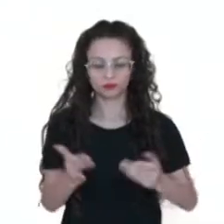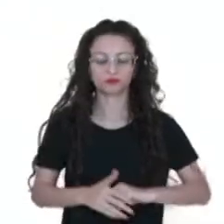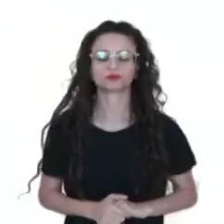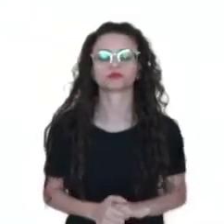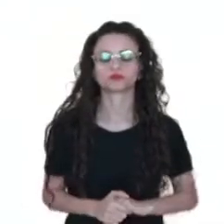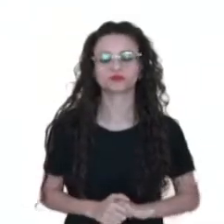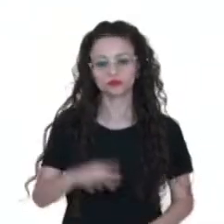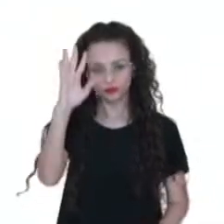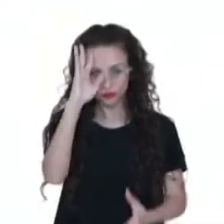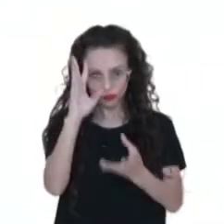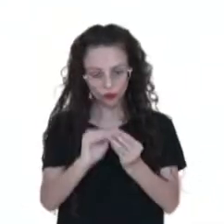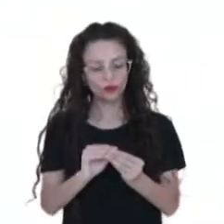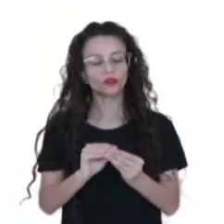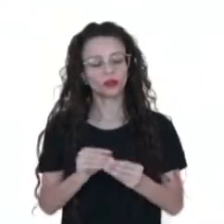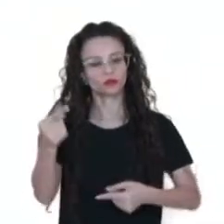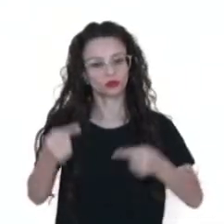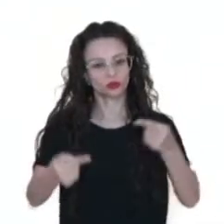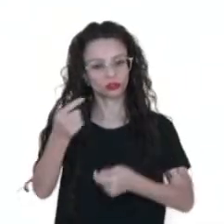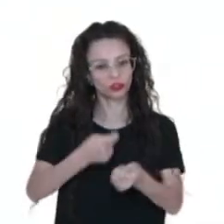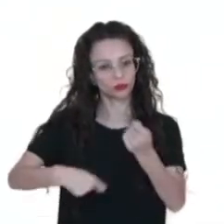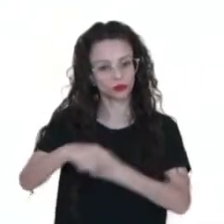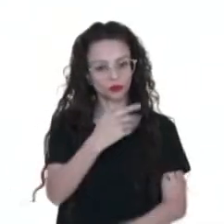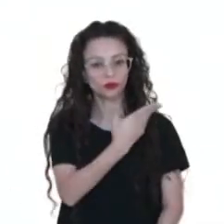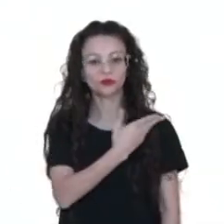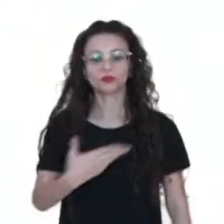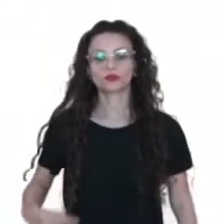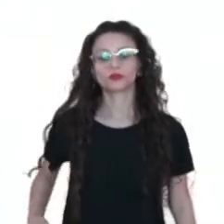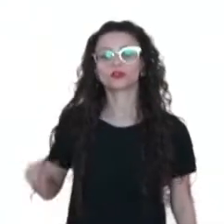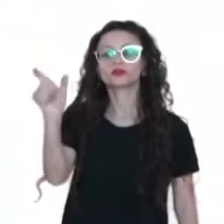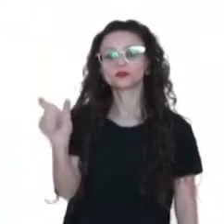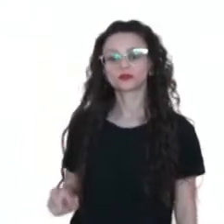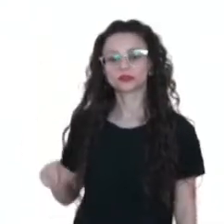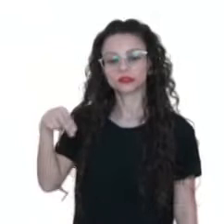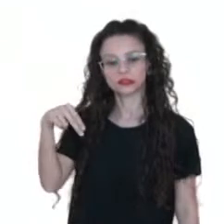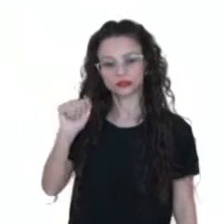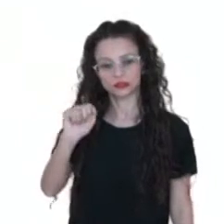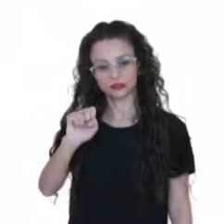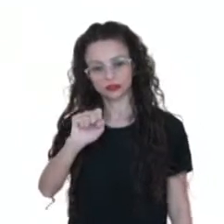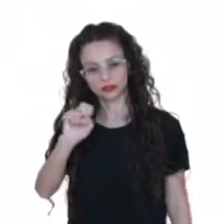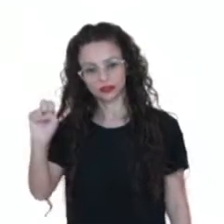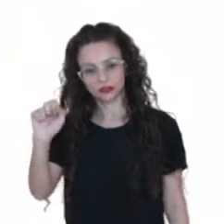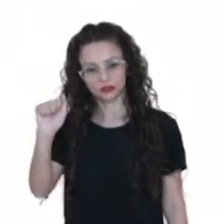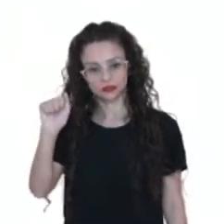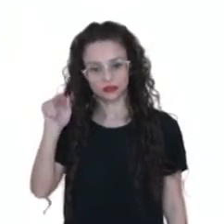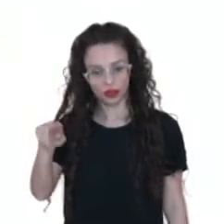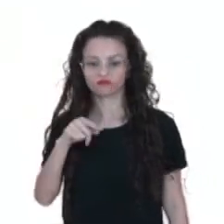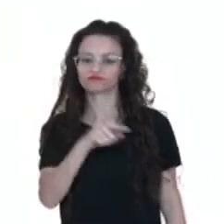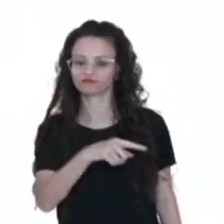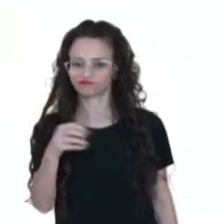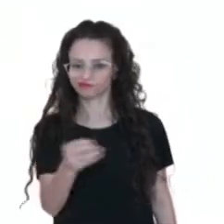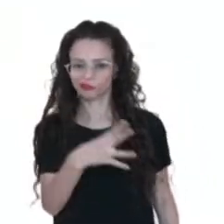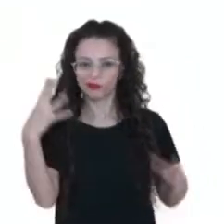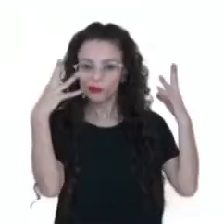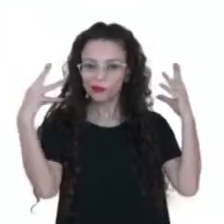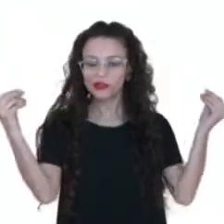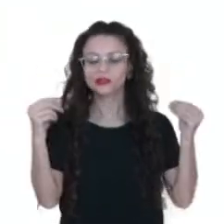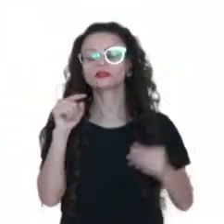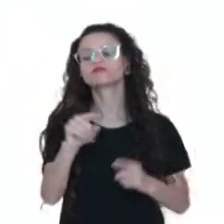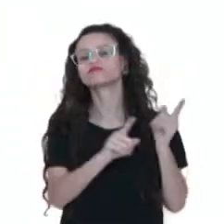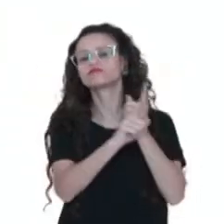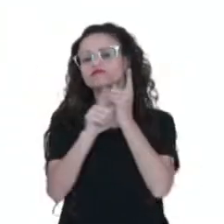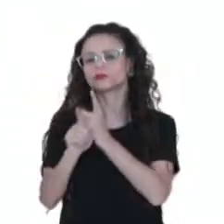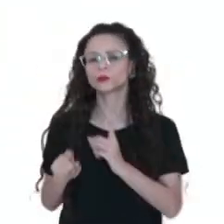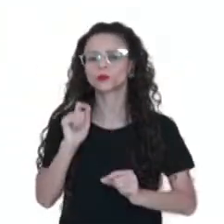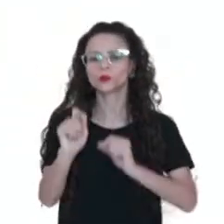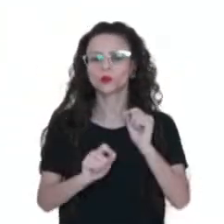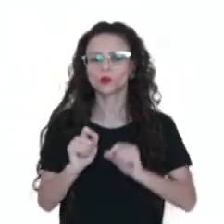Compreender a política administrativa do governo de Maurício de Nassau na Nova Holanda, identificar a